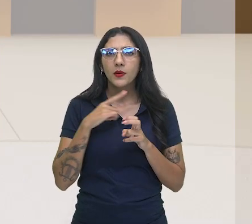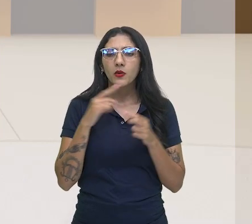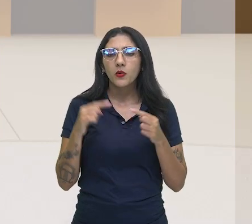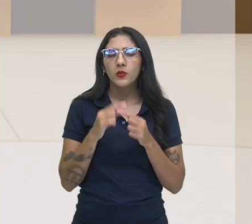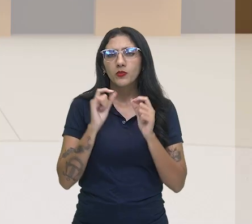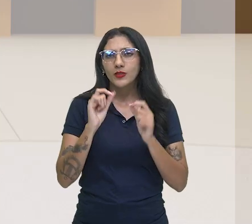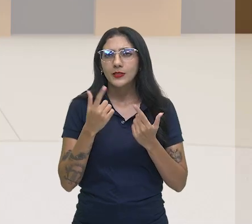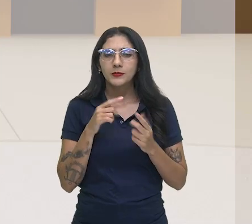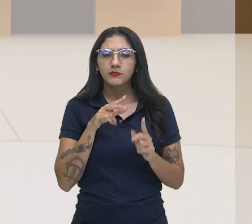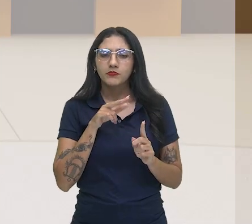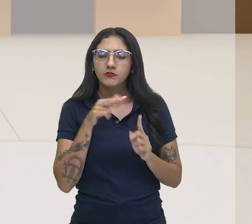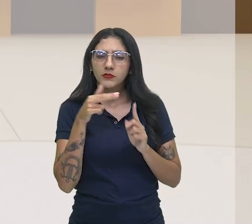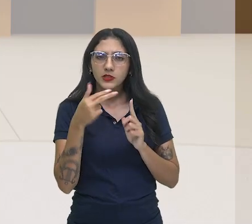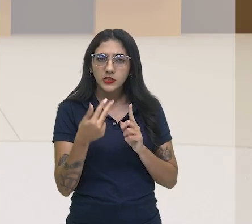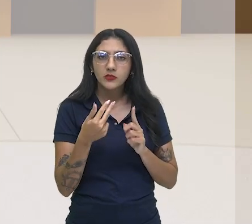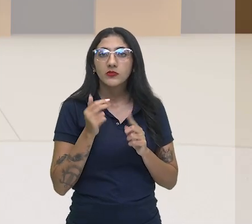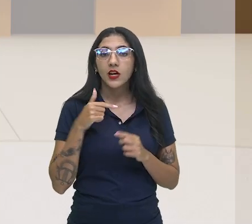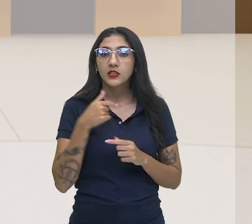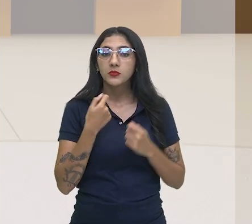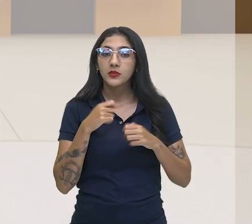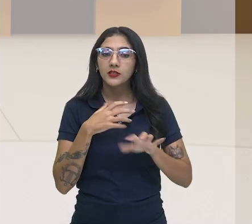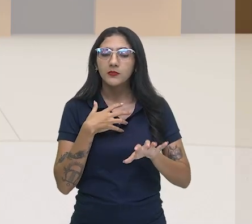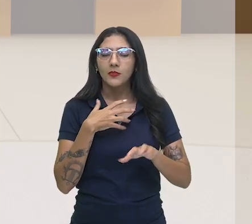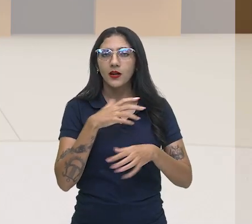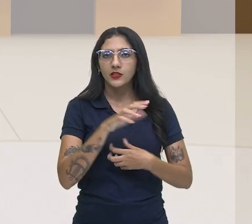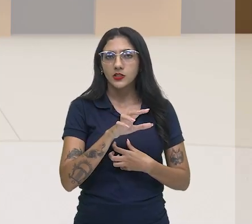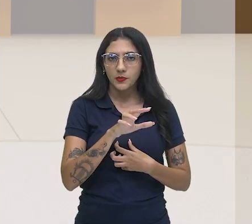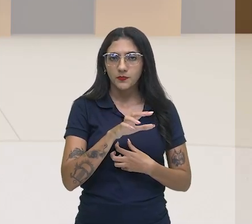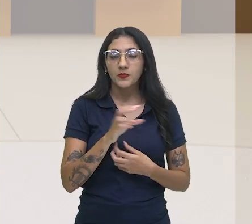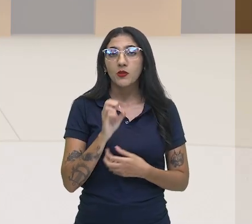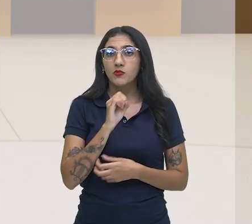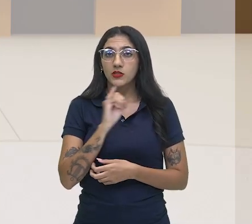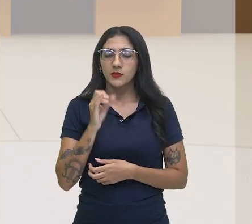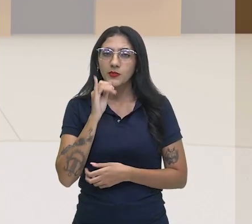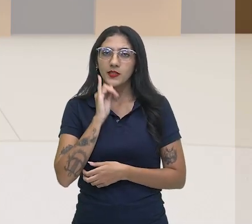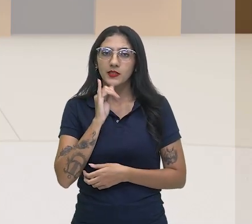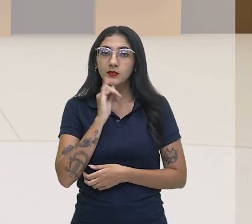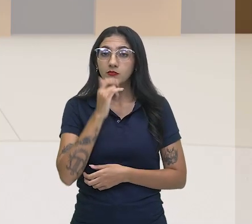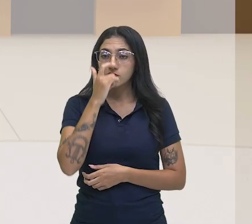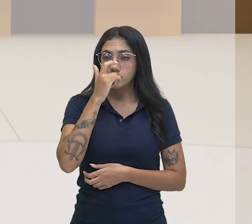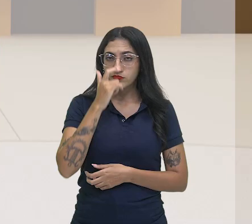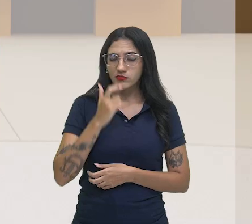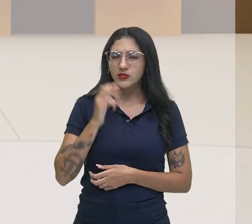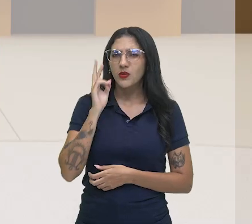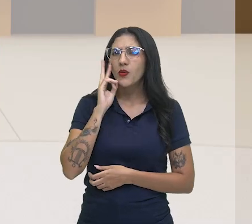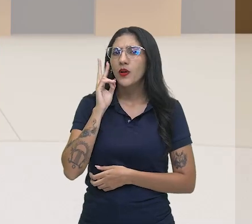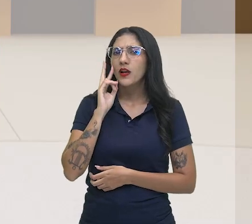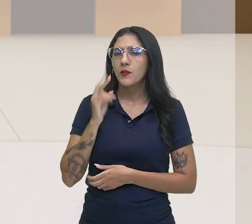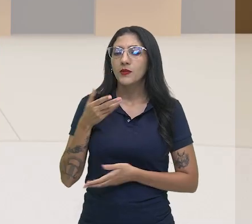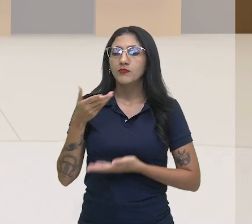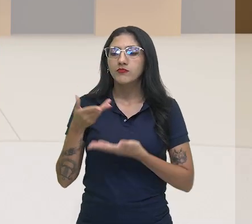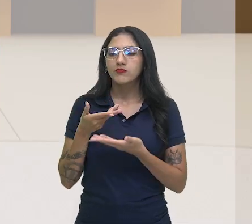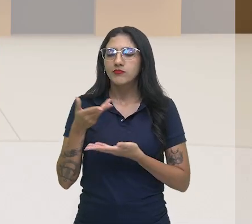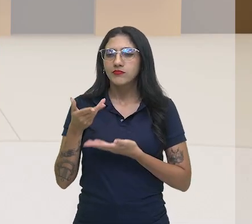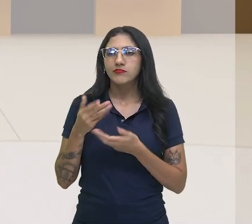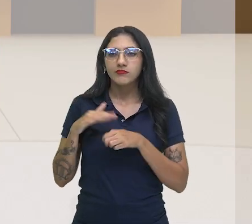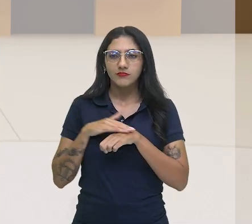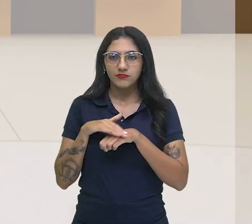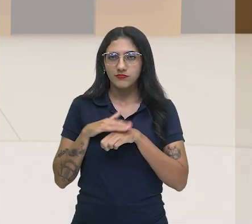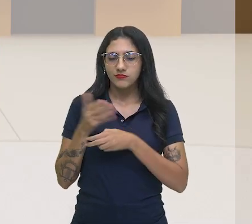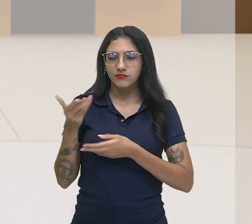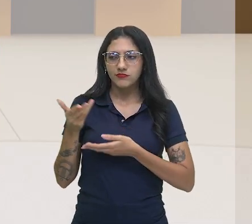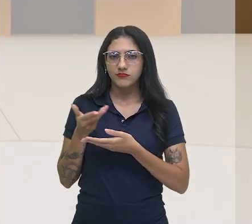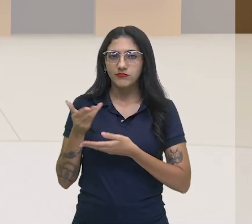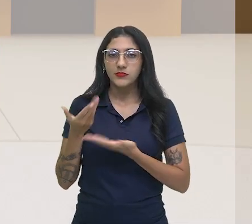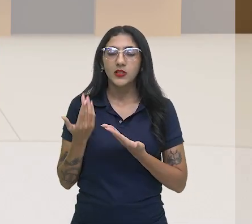é perceber que nós precisamos ser empáticos. Se eu estou aqui num diálogo, lembra que a entrevista é um diálogo, é uma